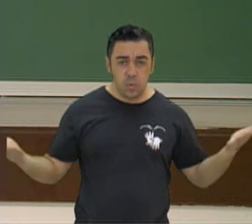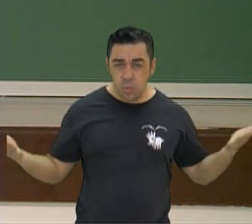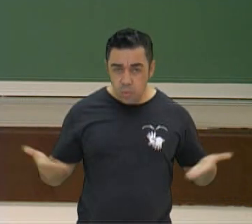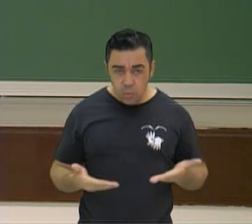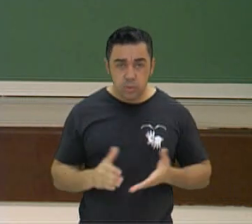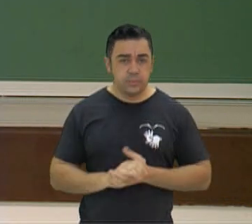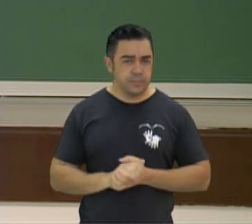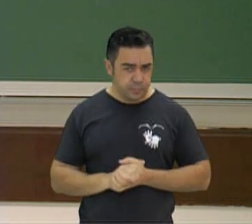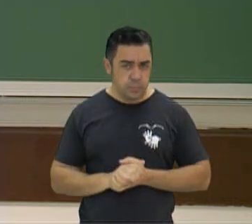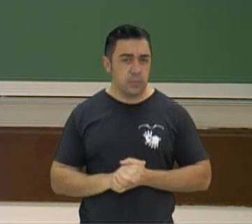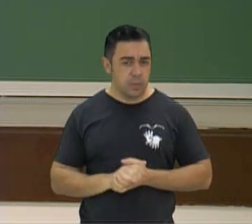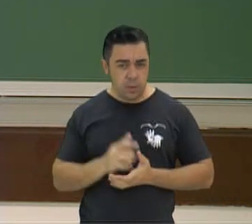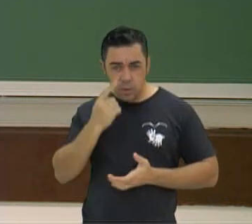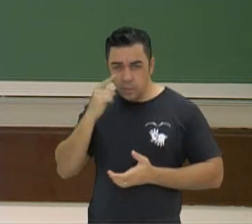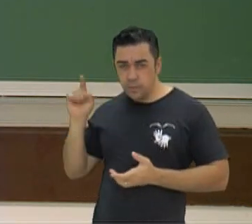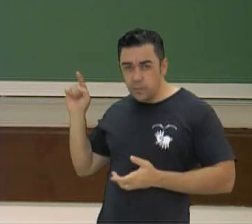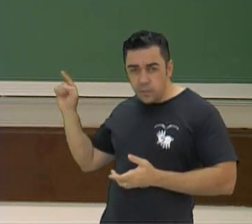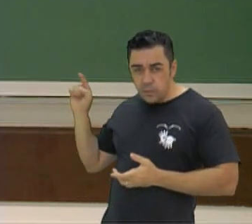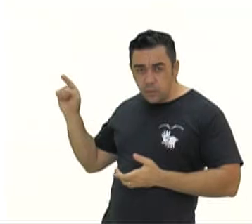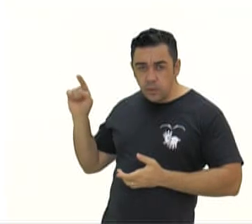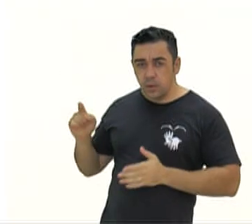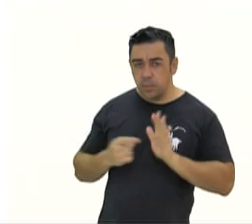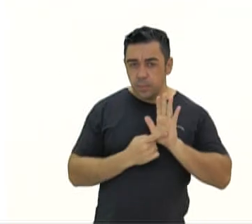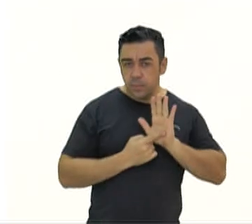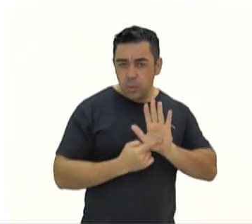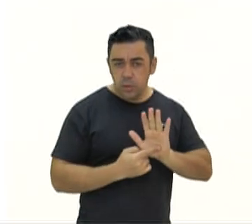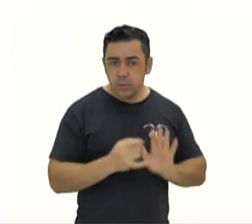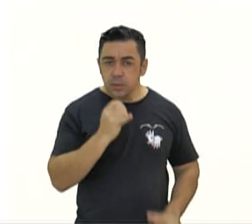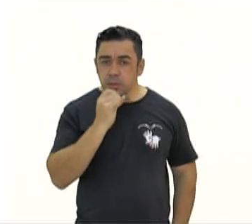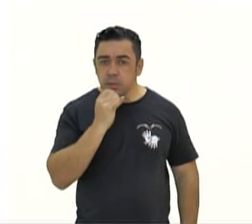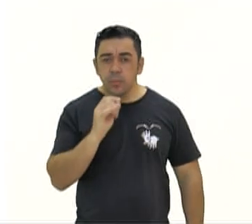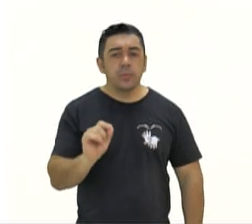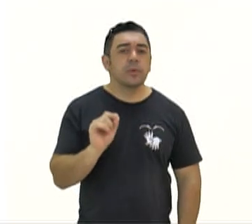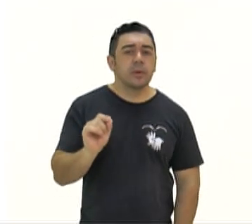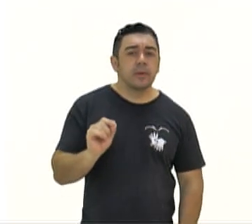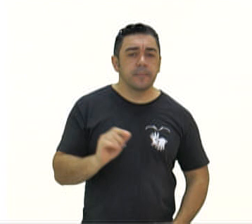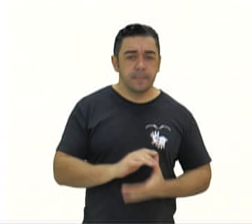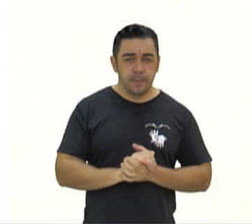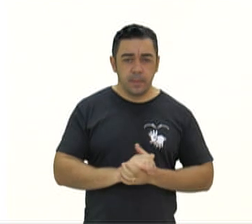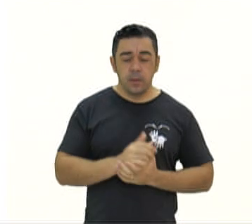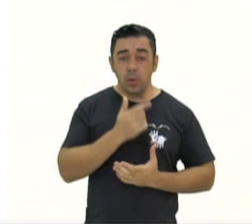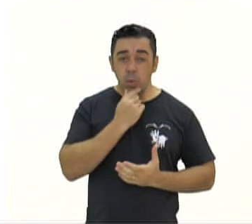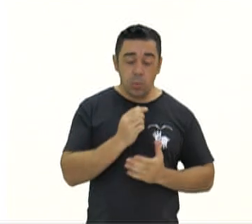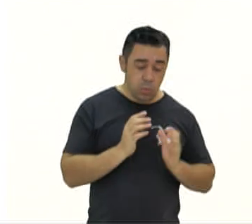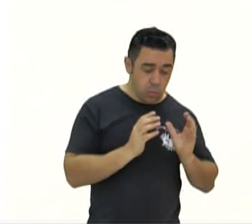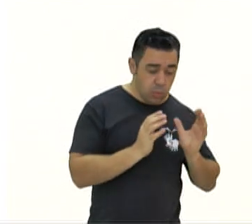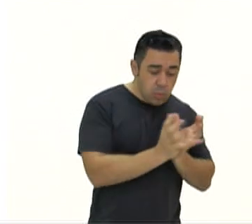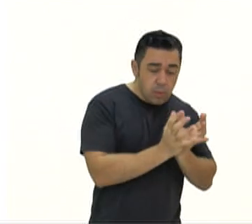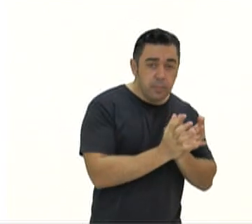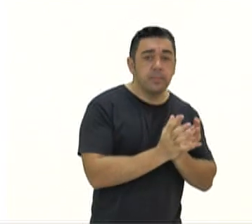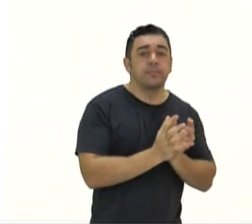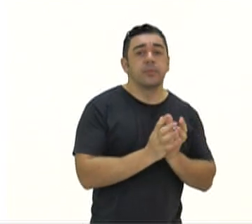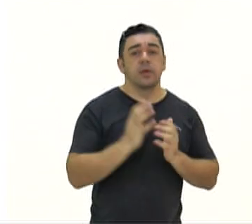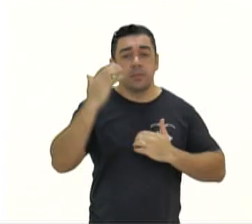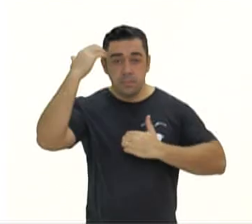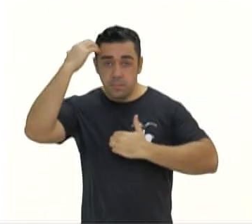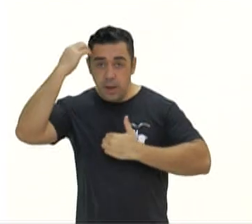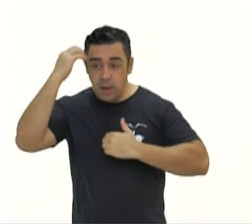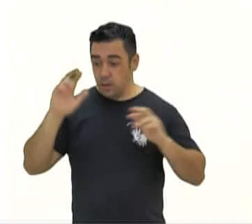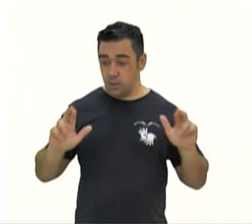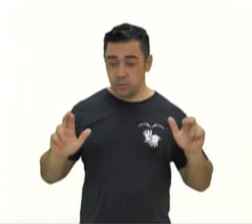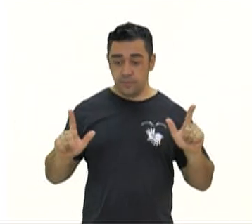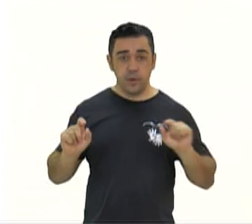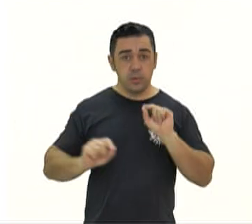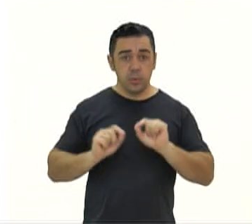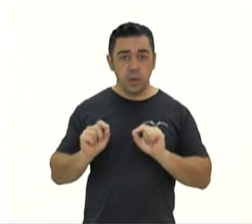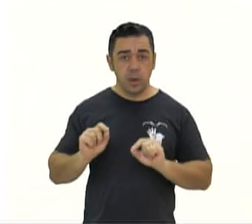hoje. Então, se a gente olhar essa figura aqui, está mostrando, por exemplo, que entre o homem e o macaco, a gente tem bem pouca diferença de aminoácidos